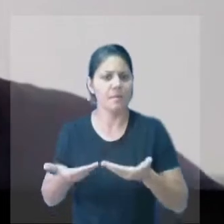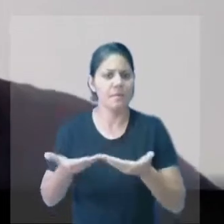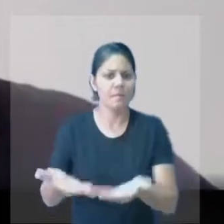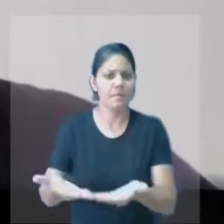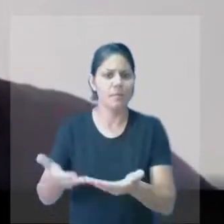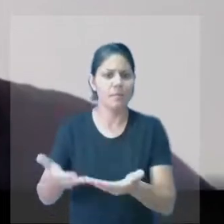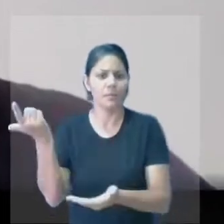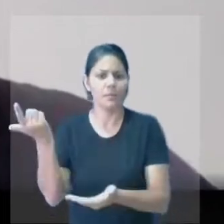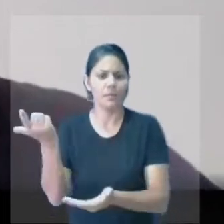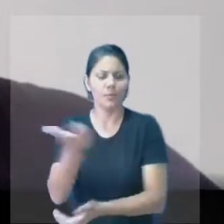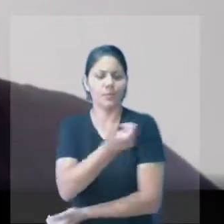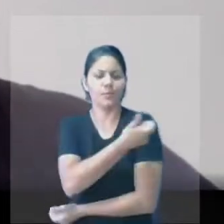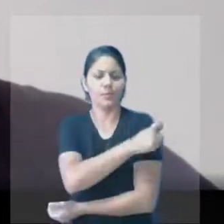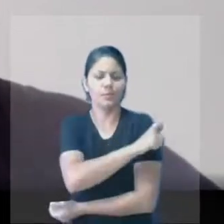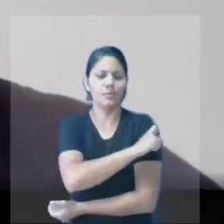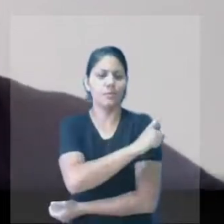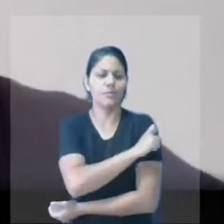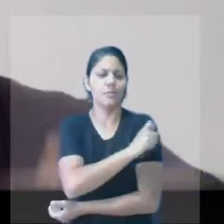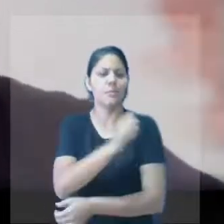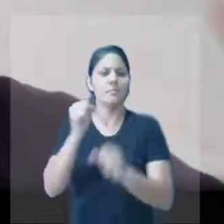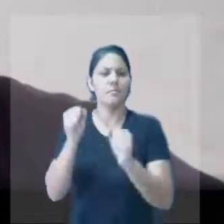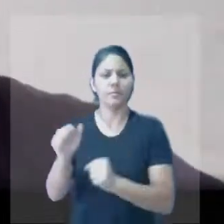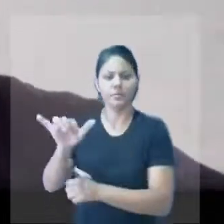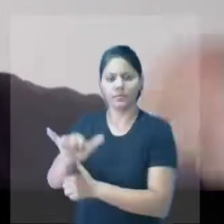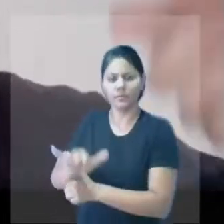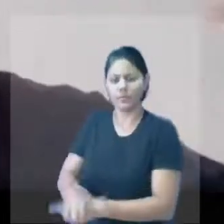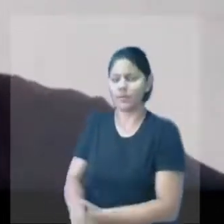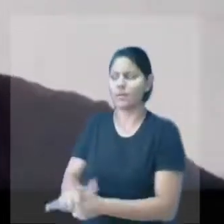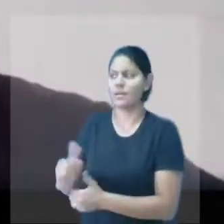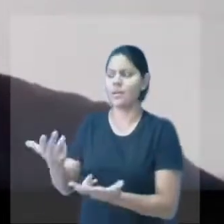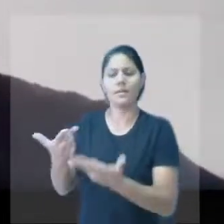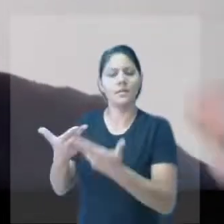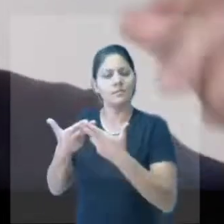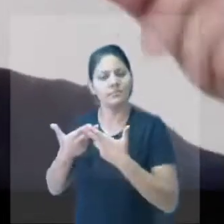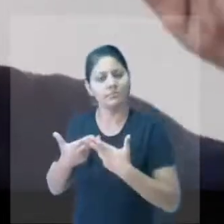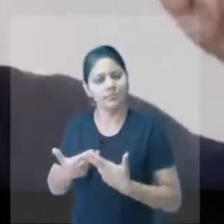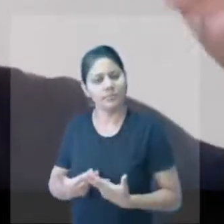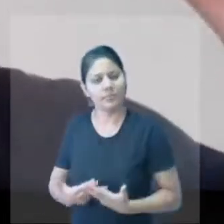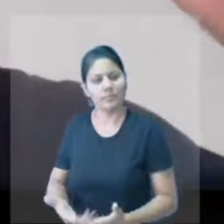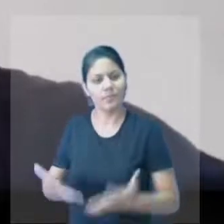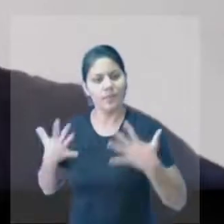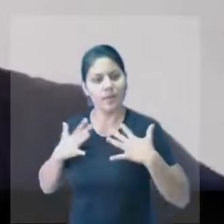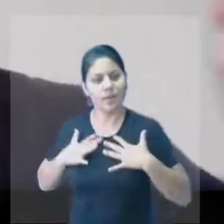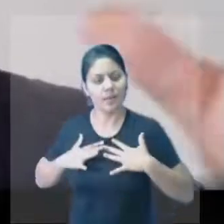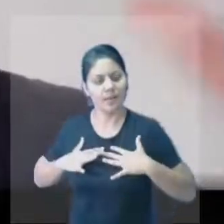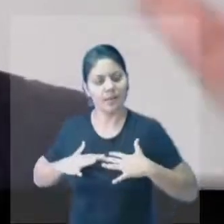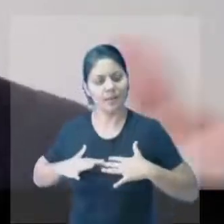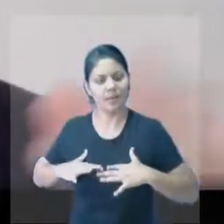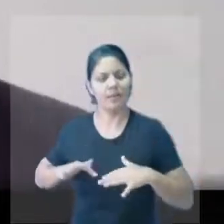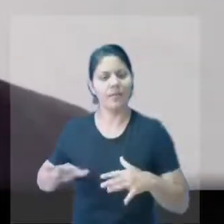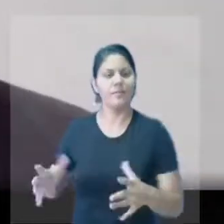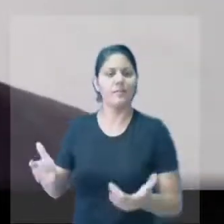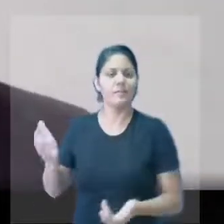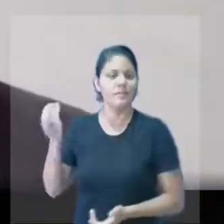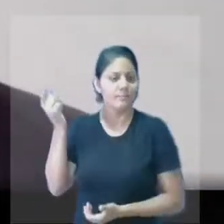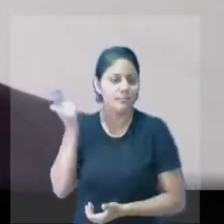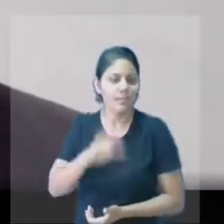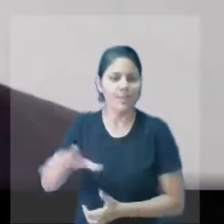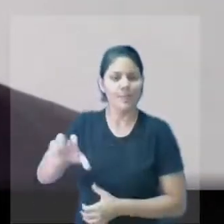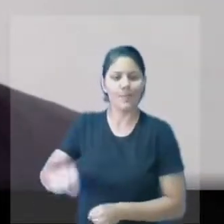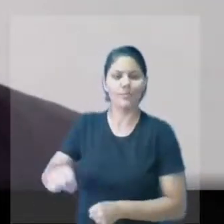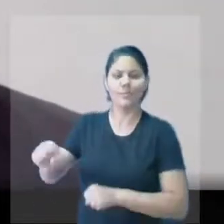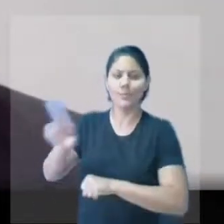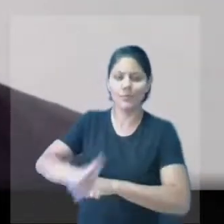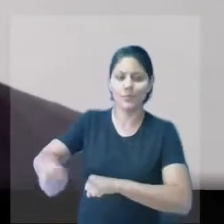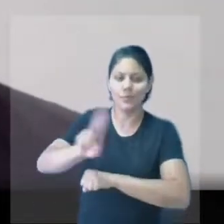que as pessoas ali estejam tranquilas, à vontade e bebendo dessa fonte maravilhosa